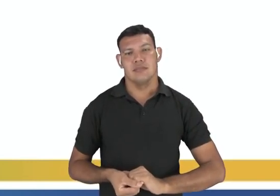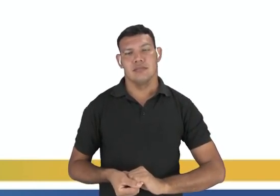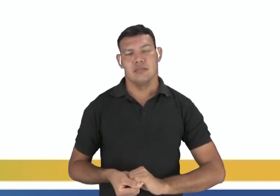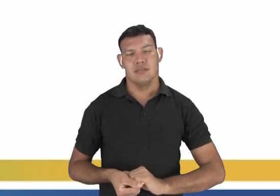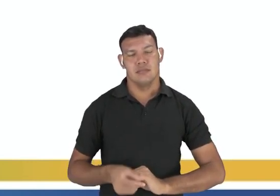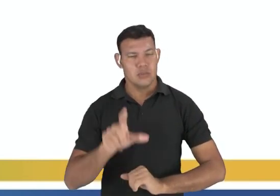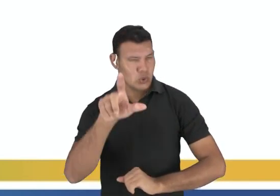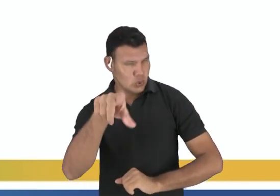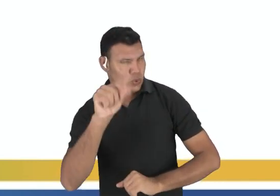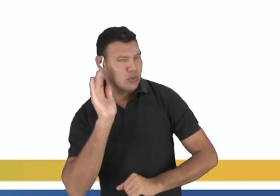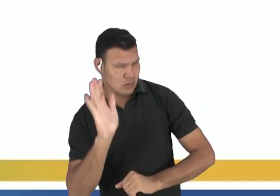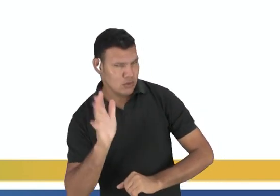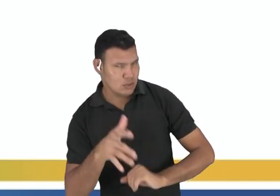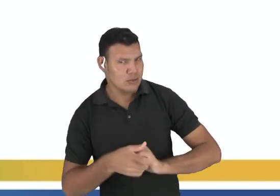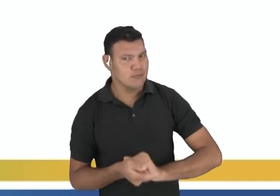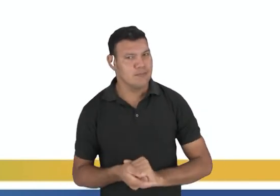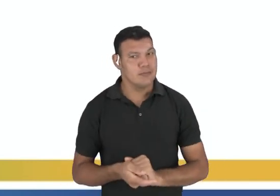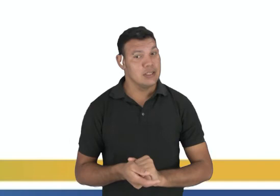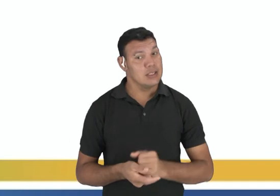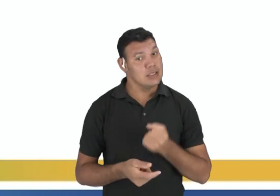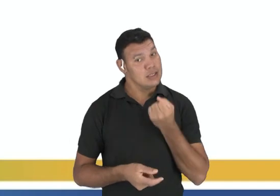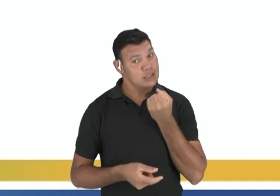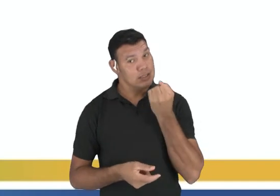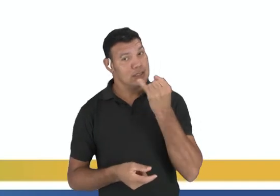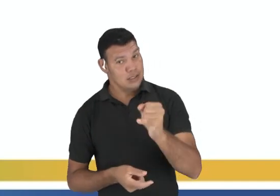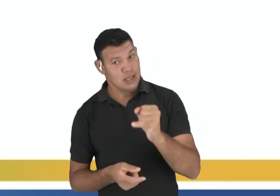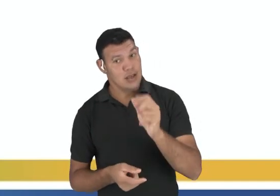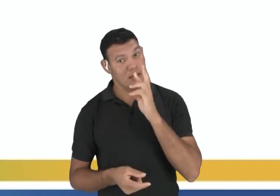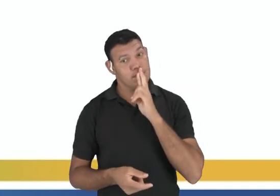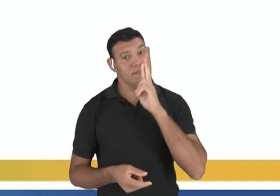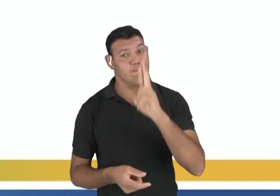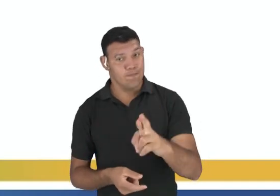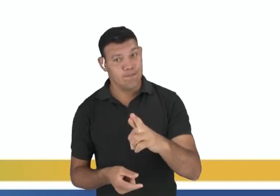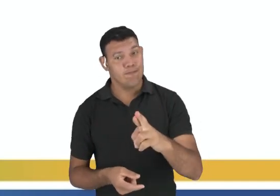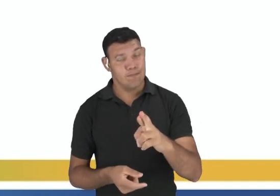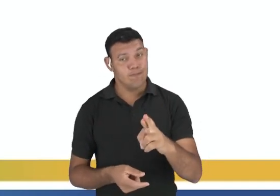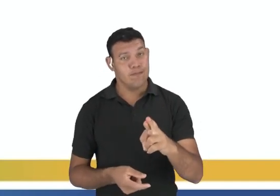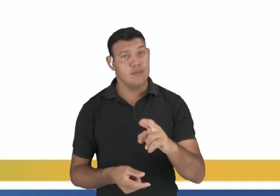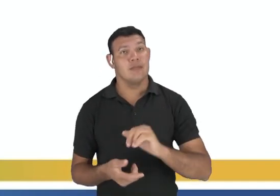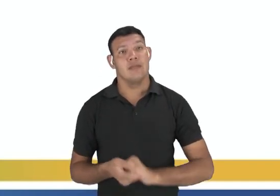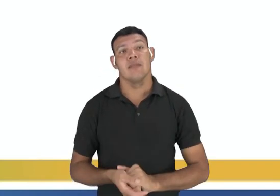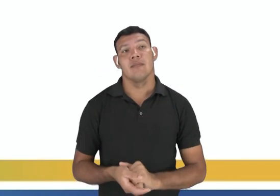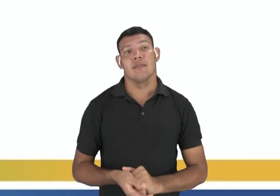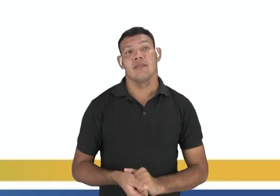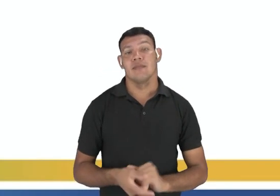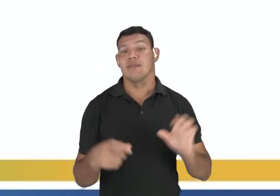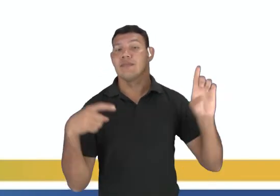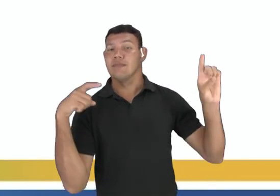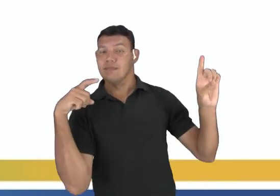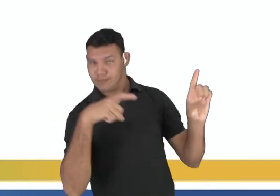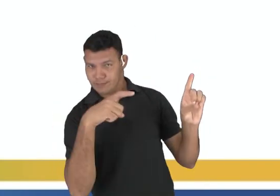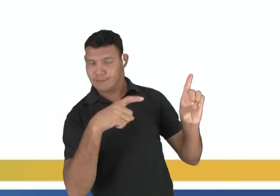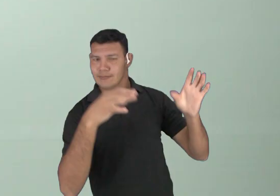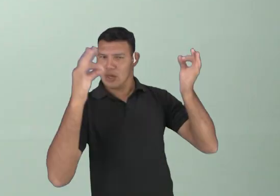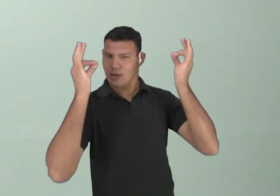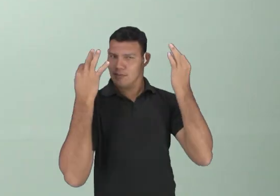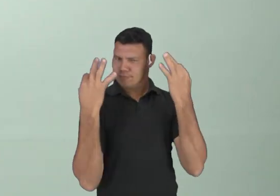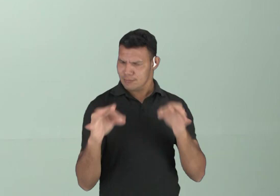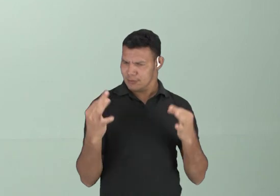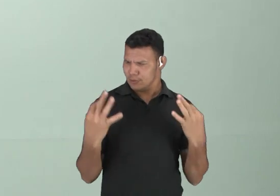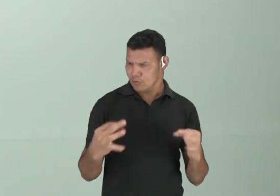sua escolha já? Então, se você respondeu que a alternativa correta é a letra D,